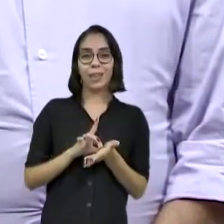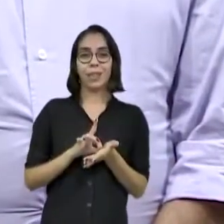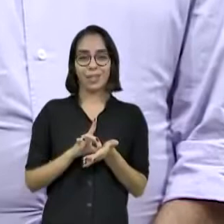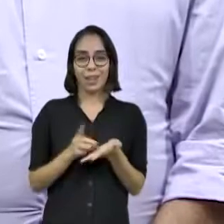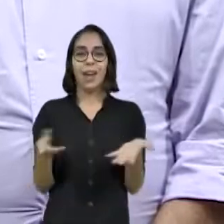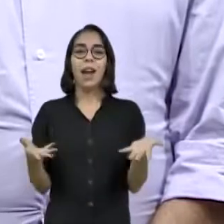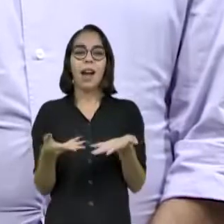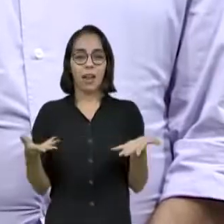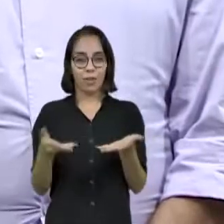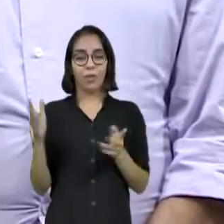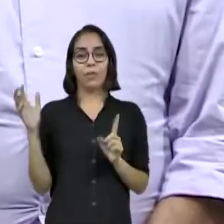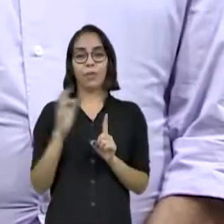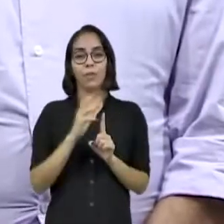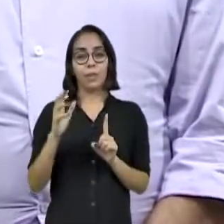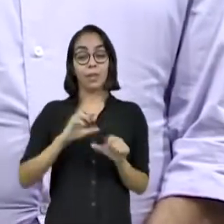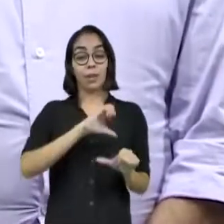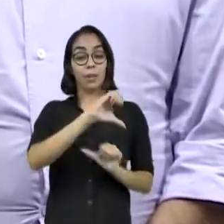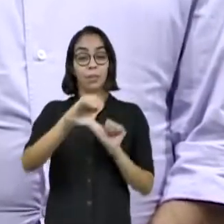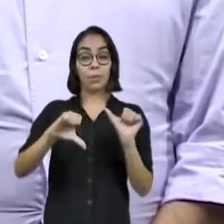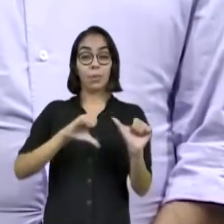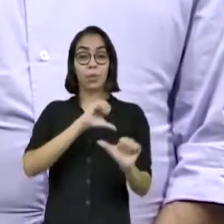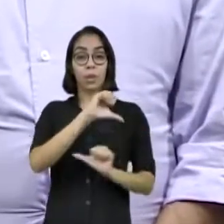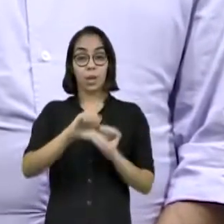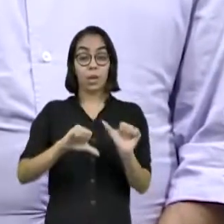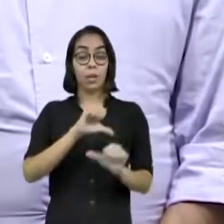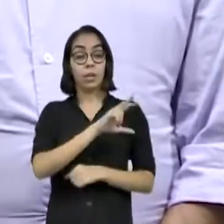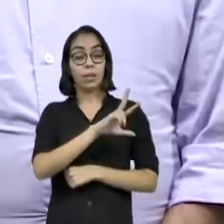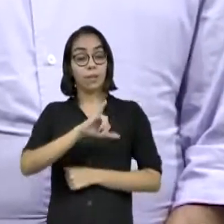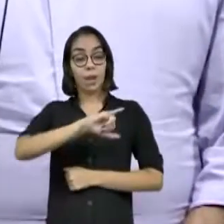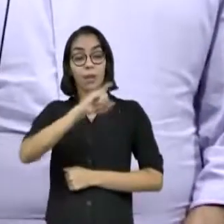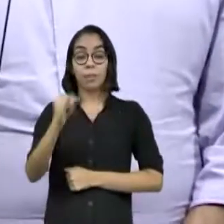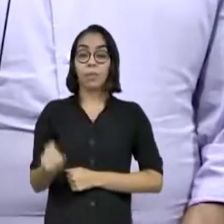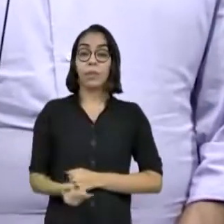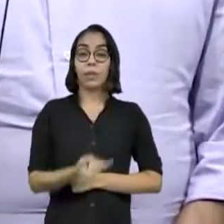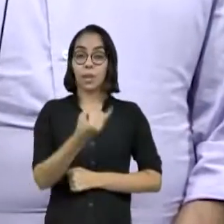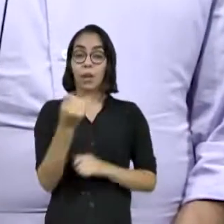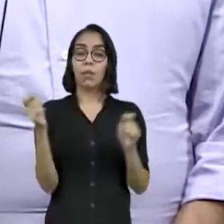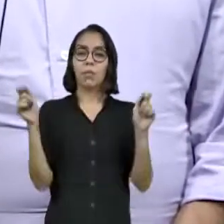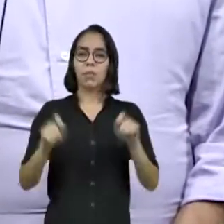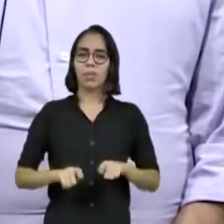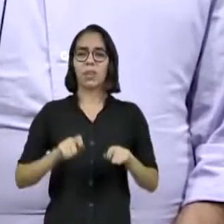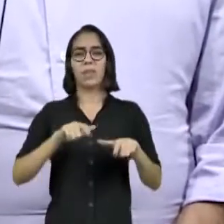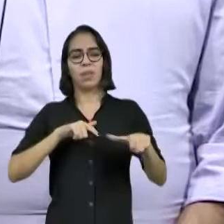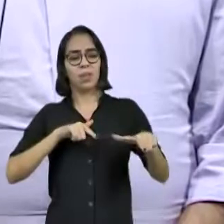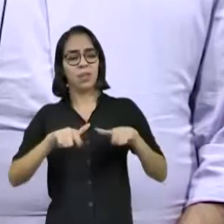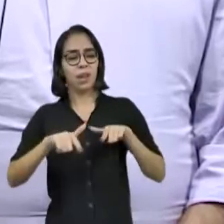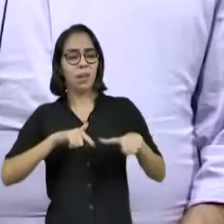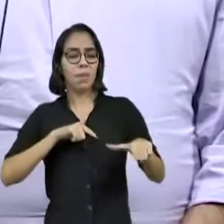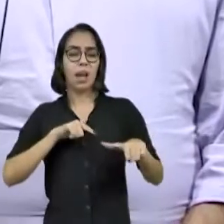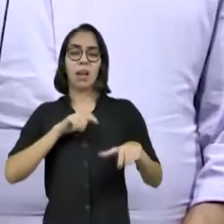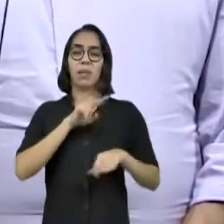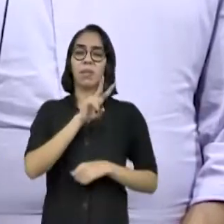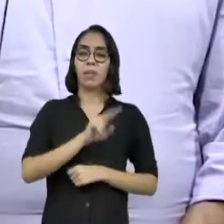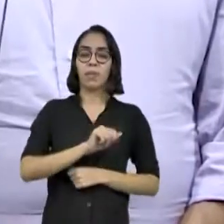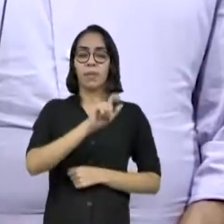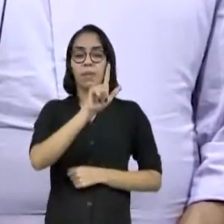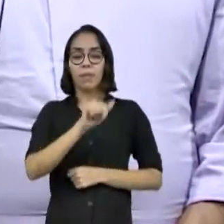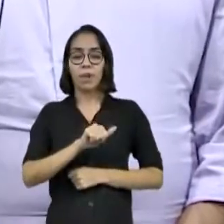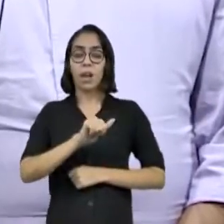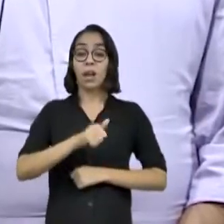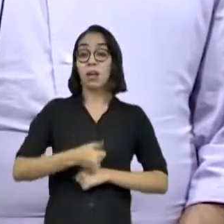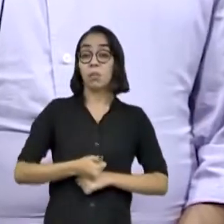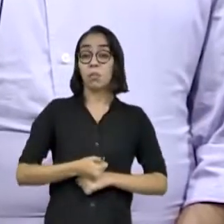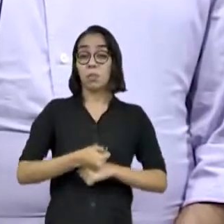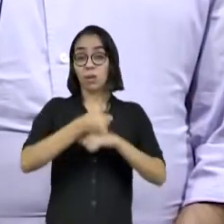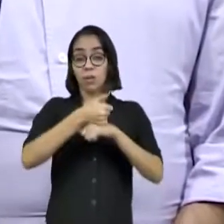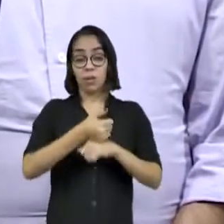de transformações que pode gerar muitas oportunidades de trabalho, que pode gerar melhoria de